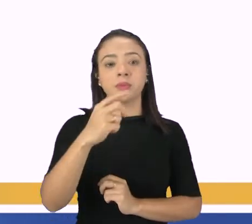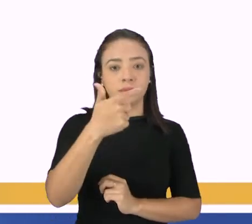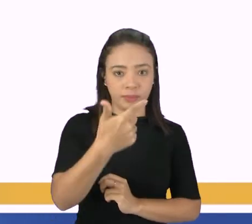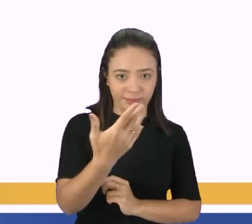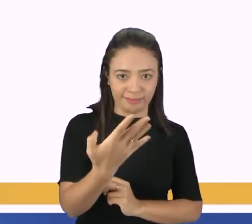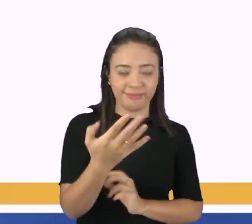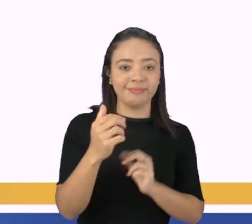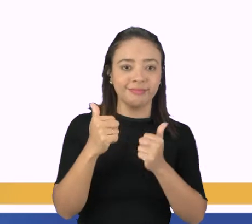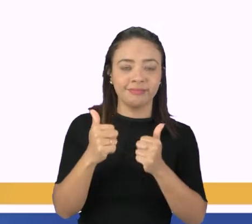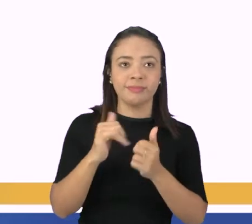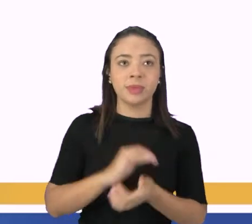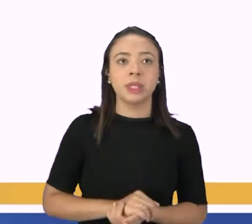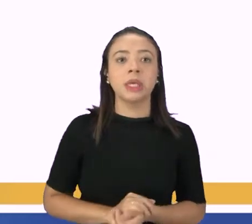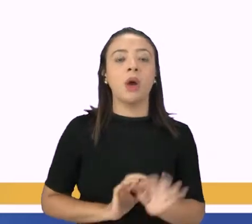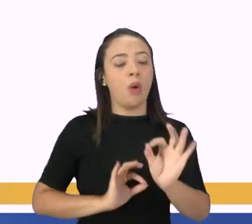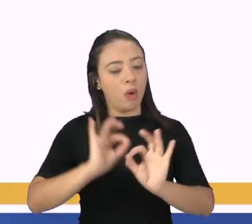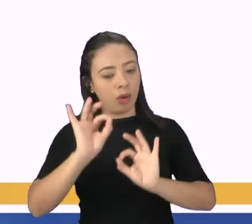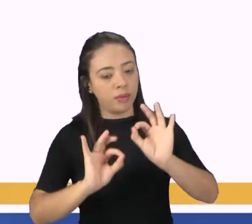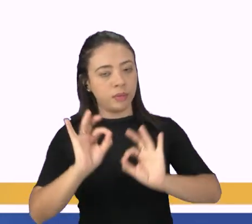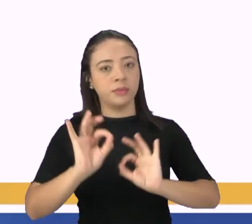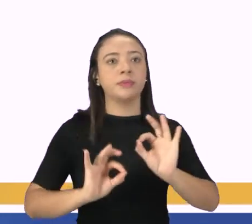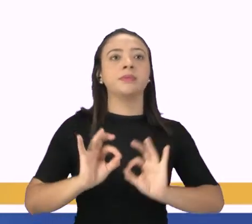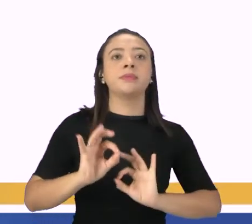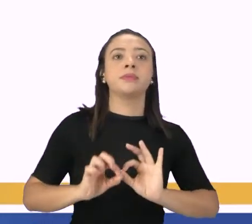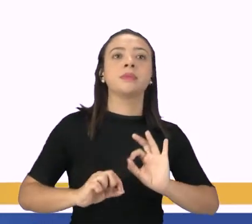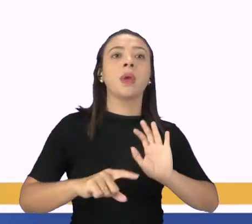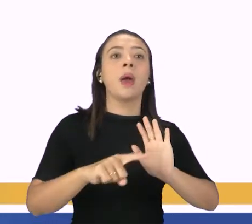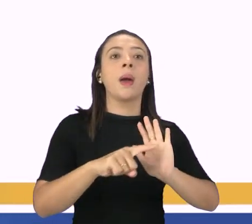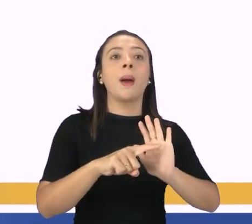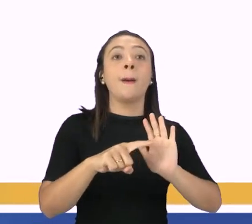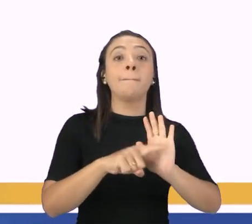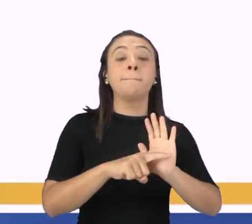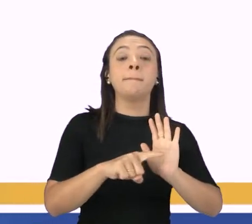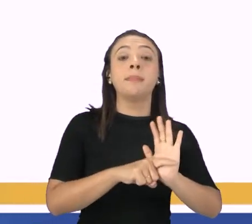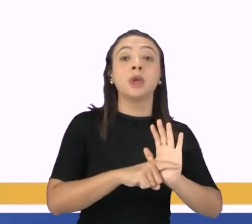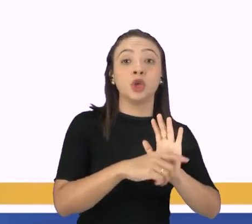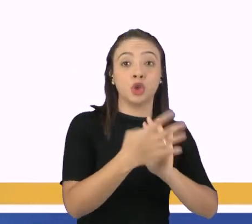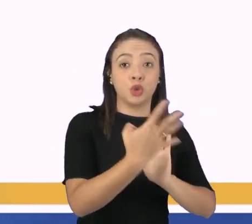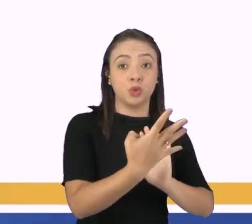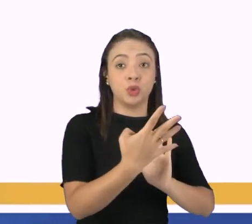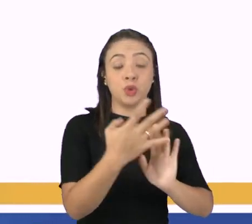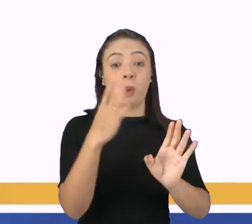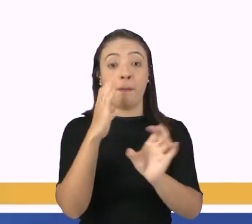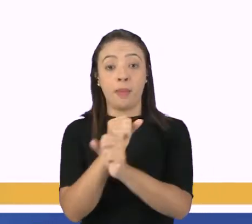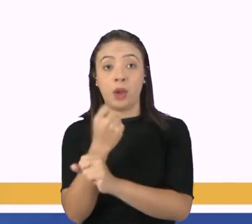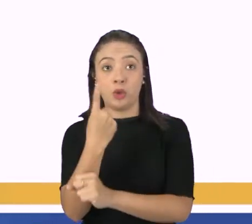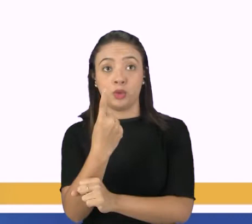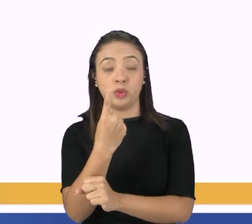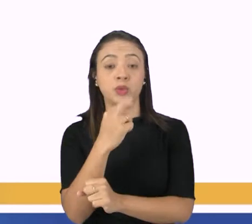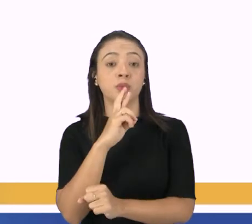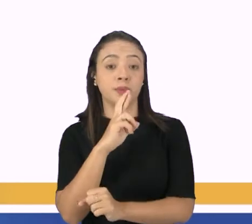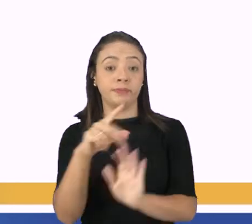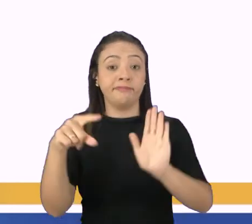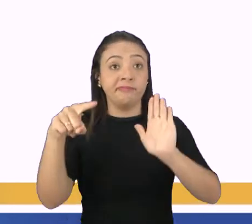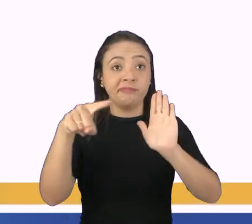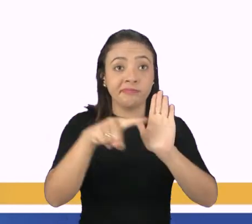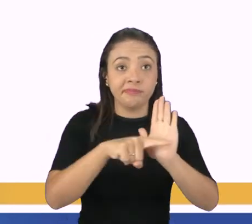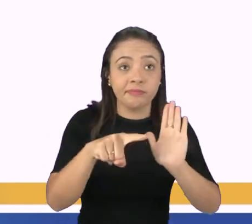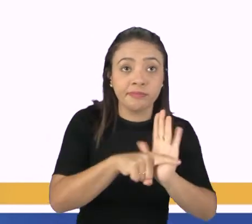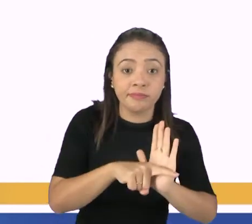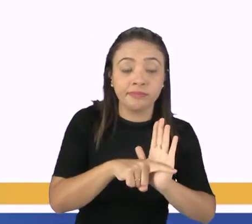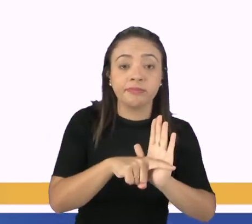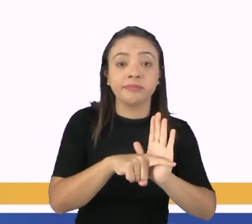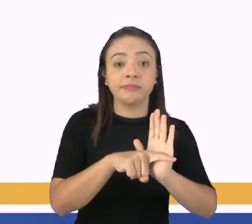24, certo? Fazendo o jogo de sinal, menos do 4 com mais do 1, temos menos. Menos